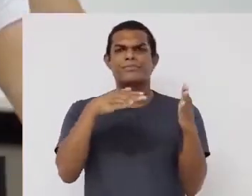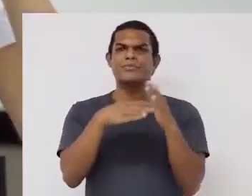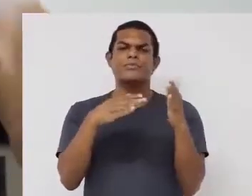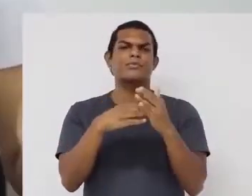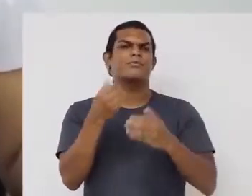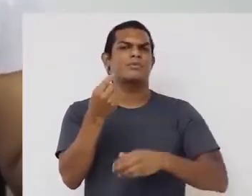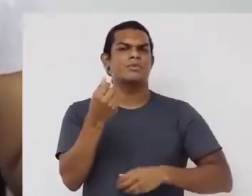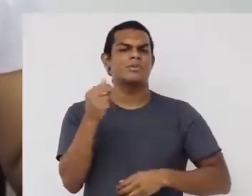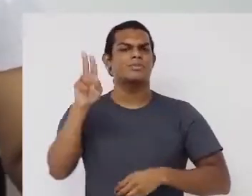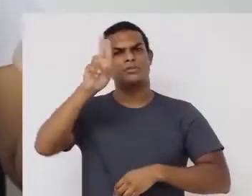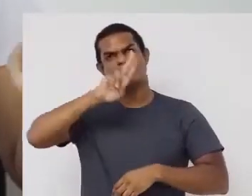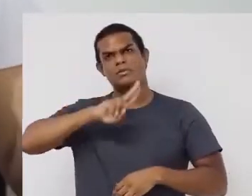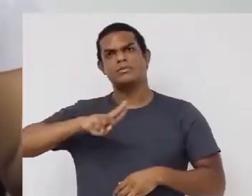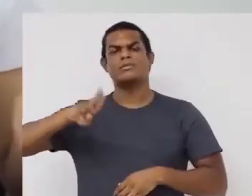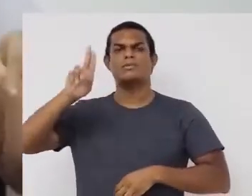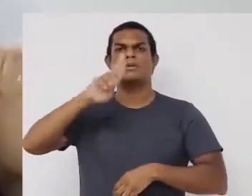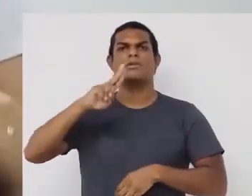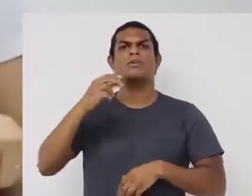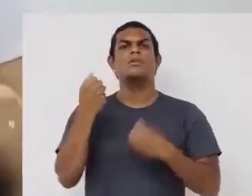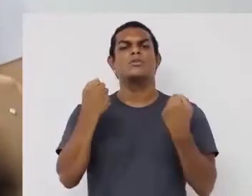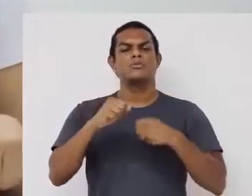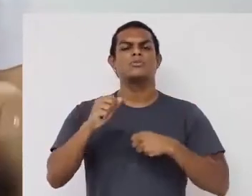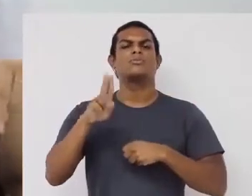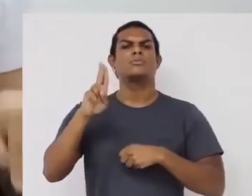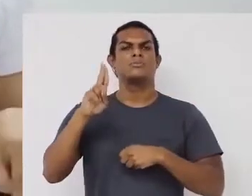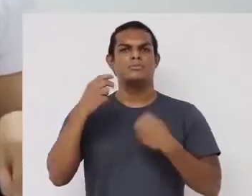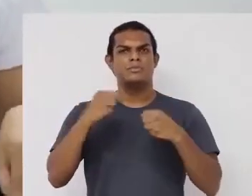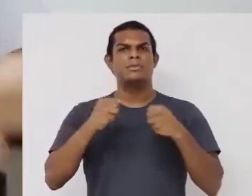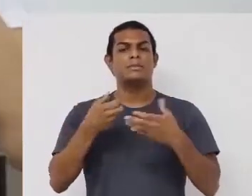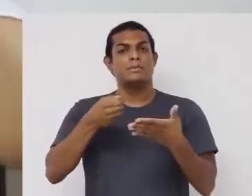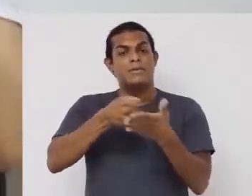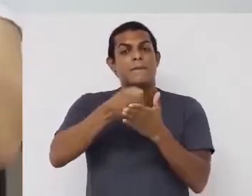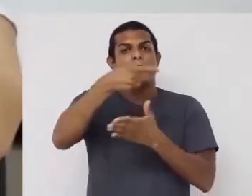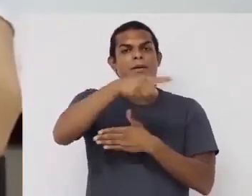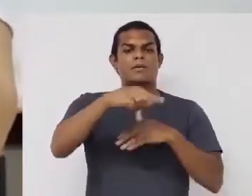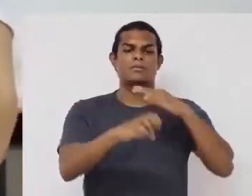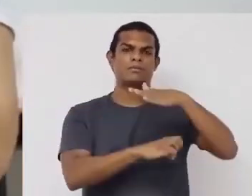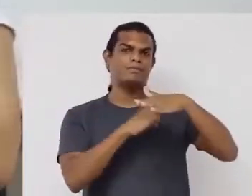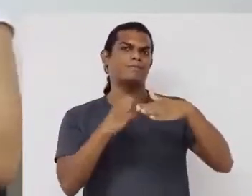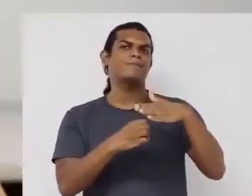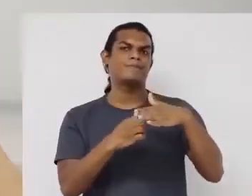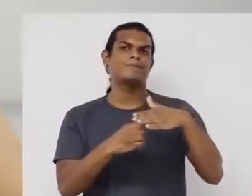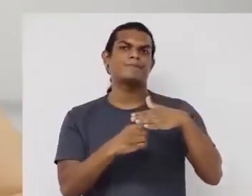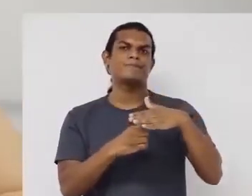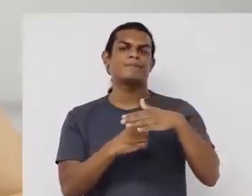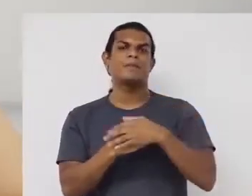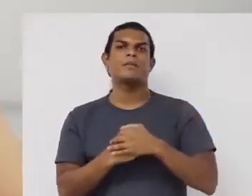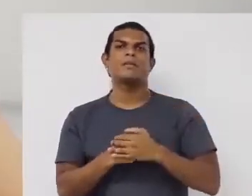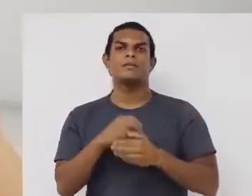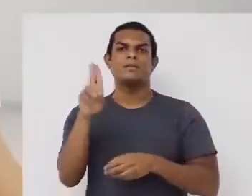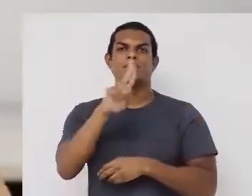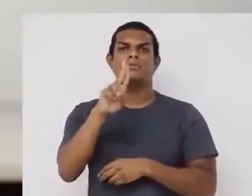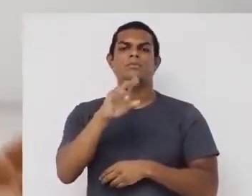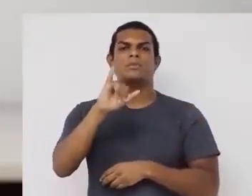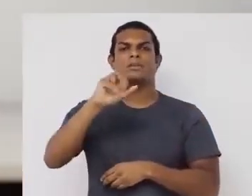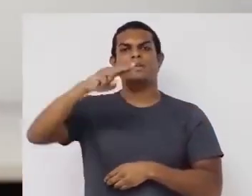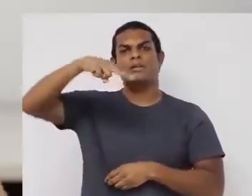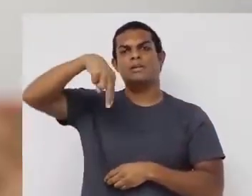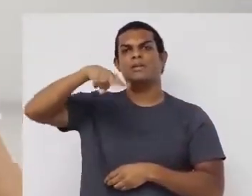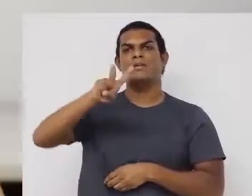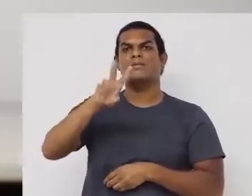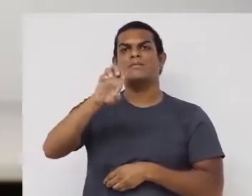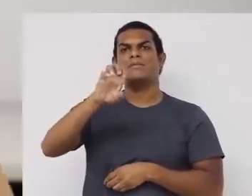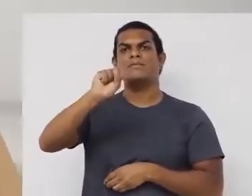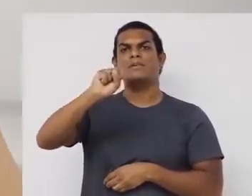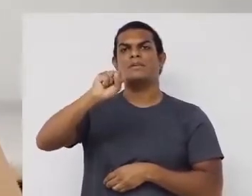desembolso. Tudo isso precisa ser pago pela empresa. E tudo isso é o que nós chamamos de investimento. É o